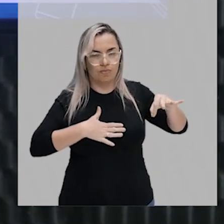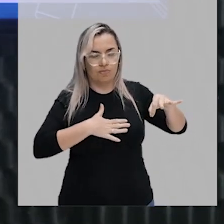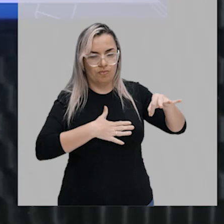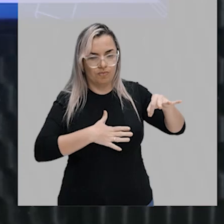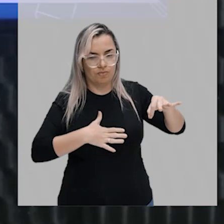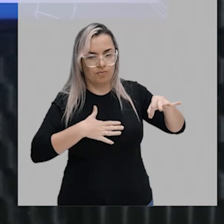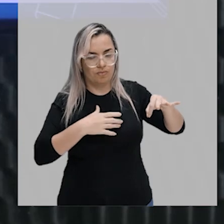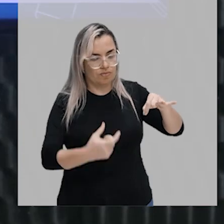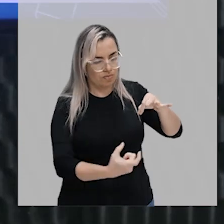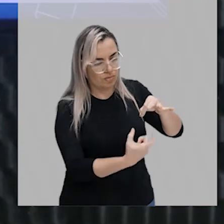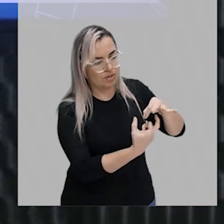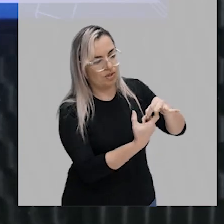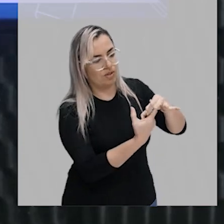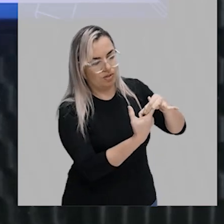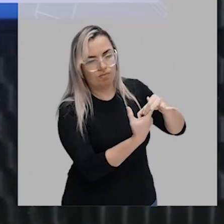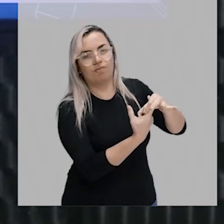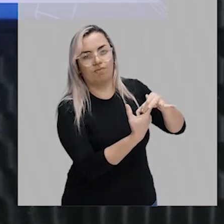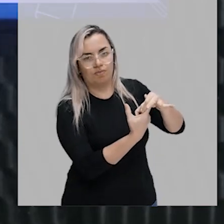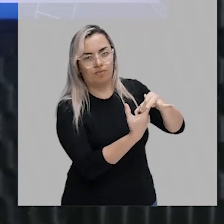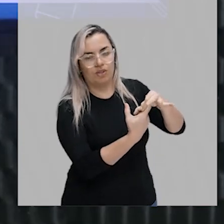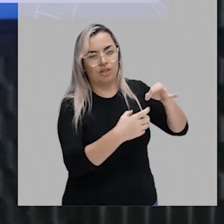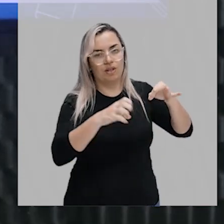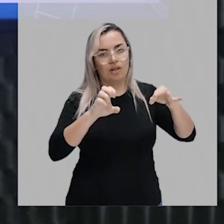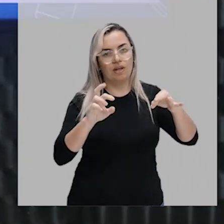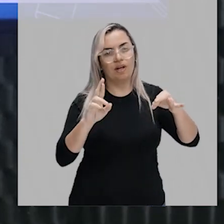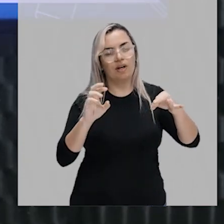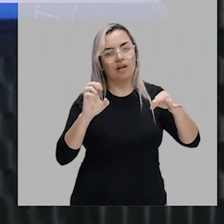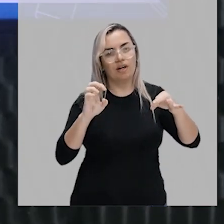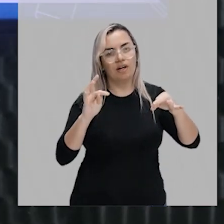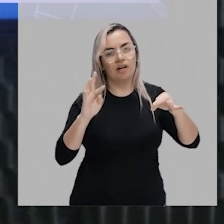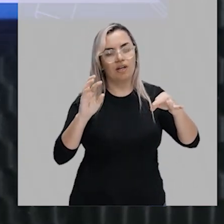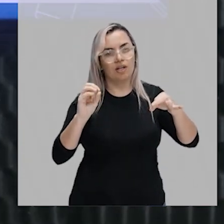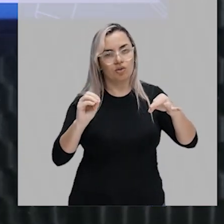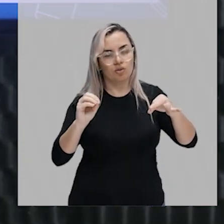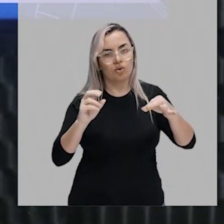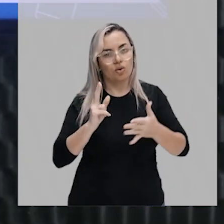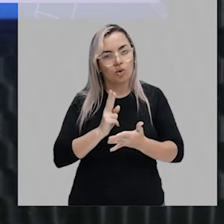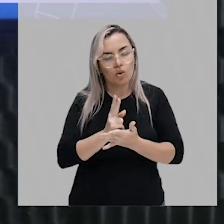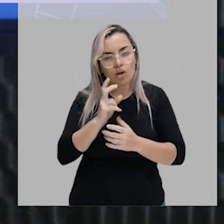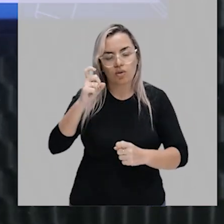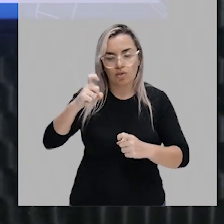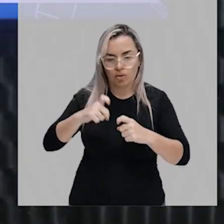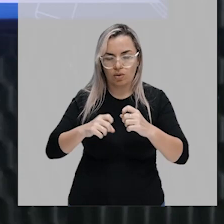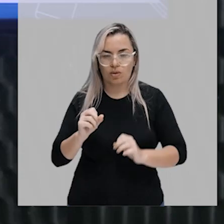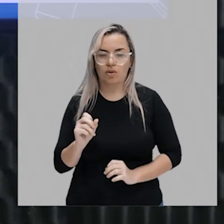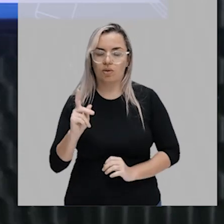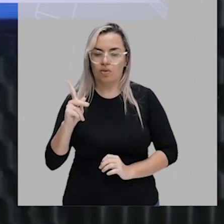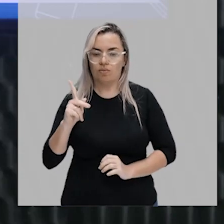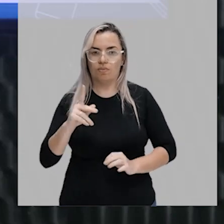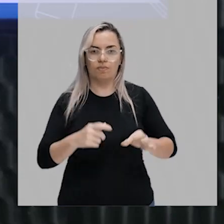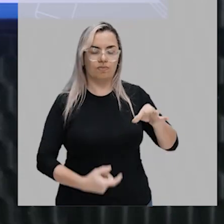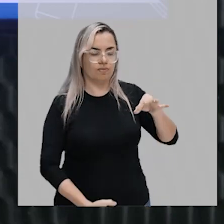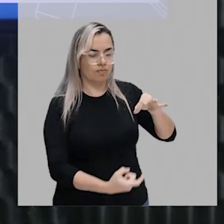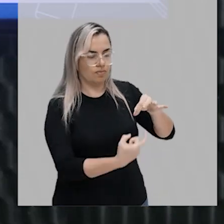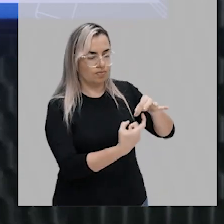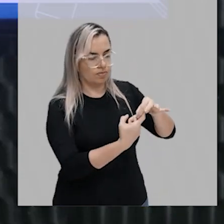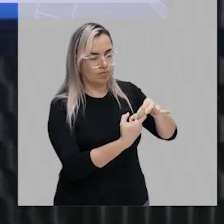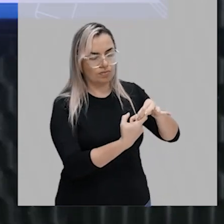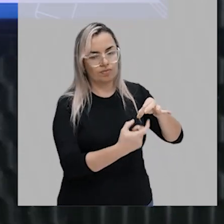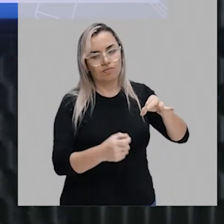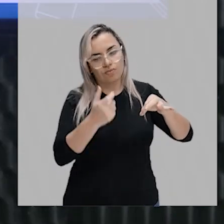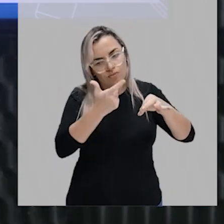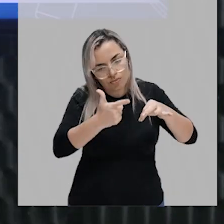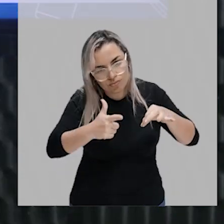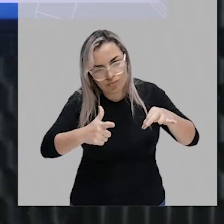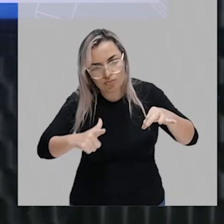ereto durante o ato sexual também. Ok, pessoal? Então, repetindo aqui, nós